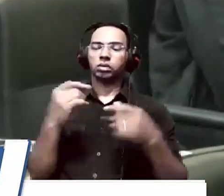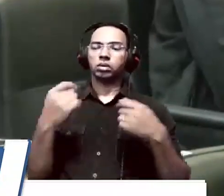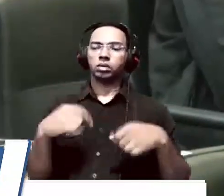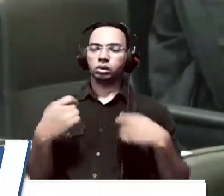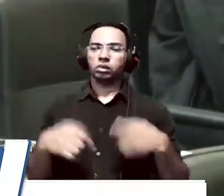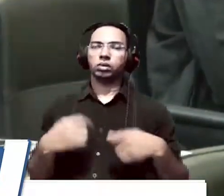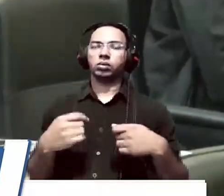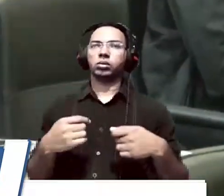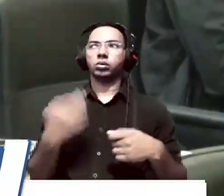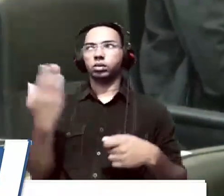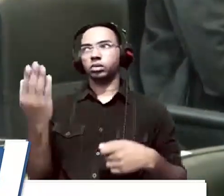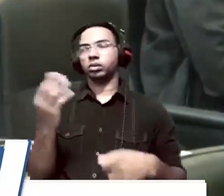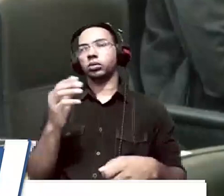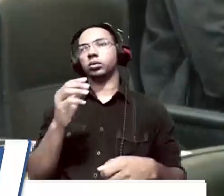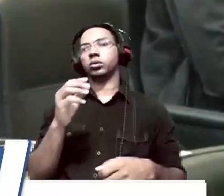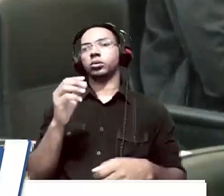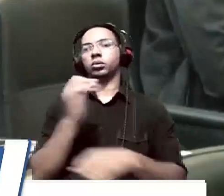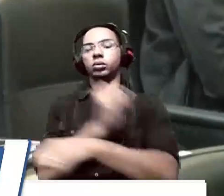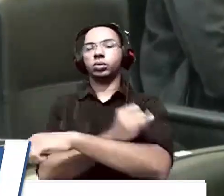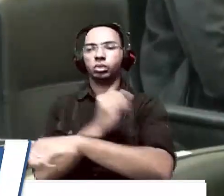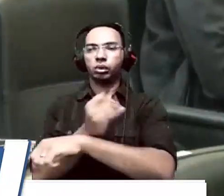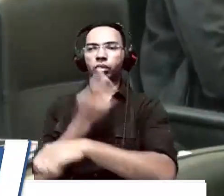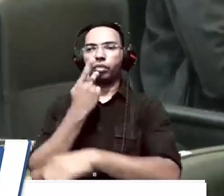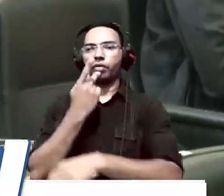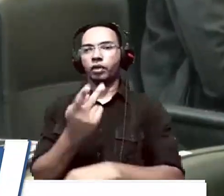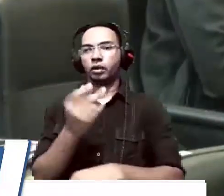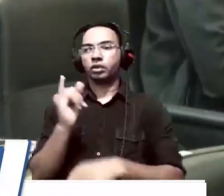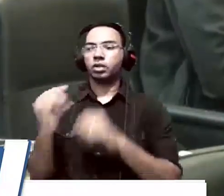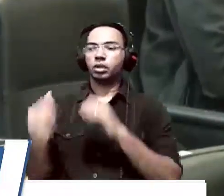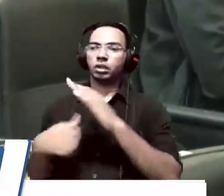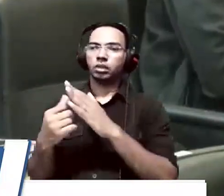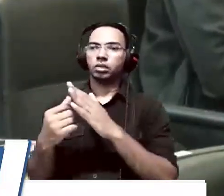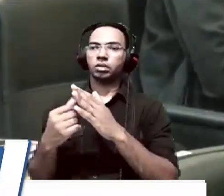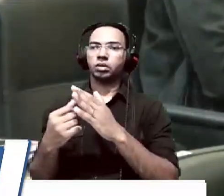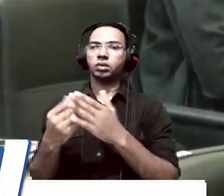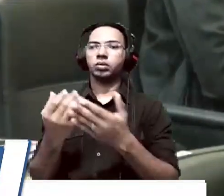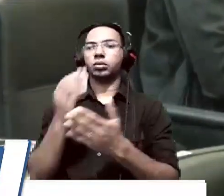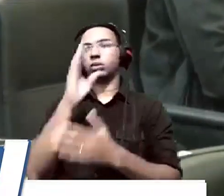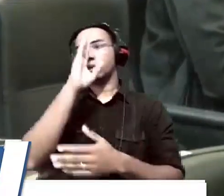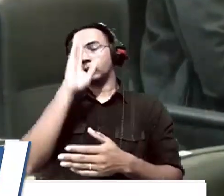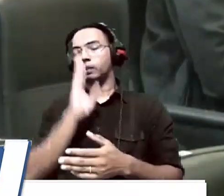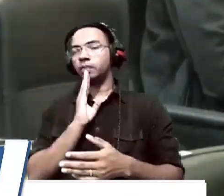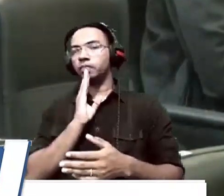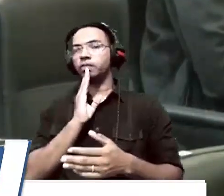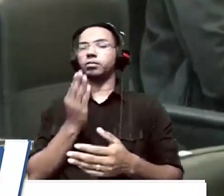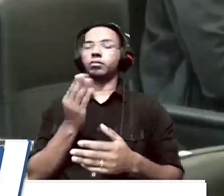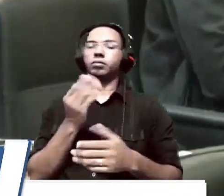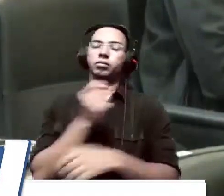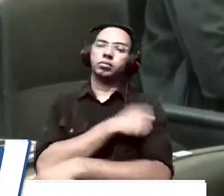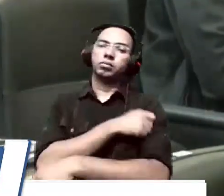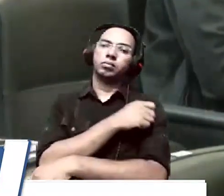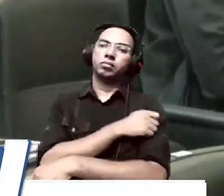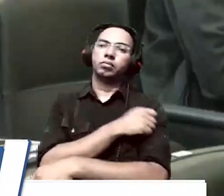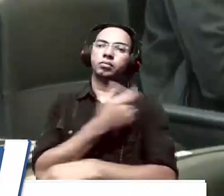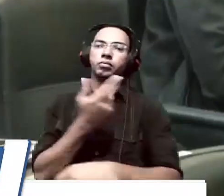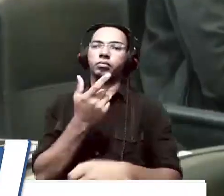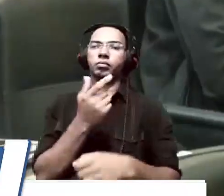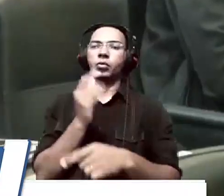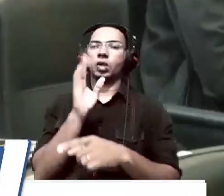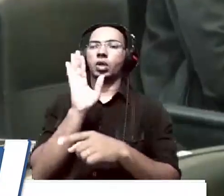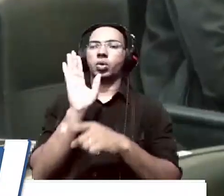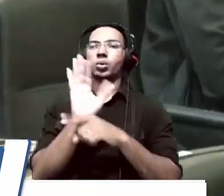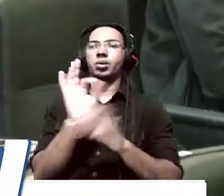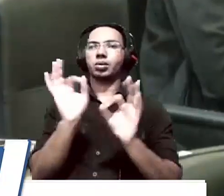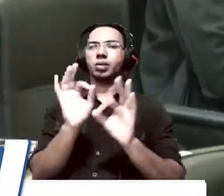o Wilton falou, se a empresa São José chegar ao ponto de fazer a gratuidade do estudante, ela não vai estar fazendo graça para ninguém, porque alguém